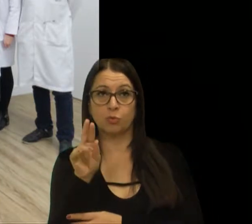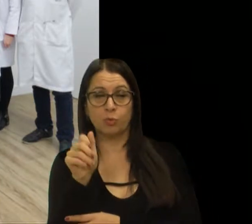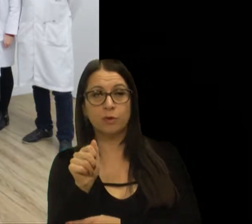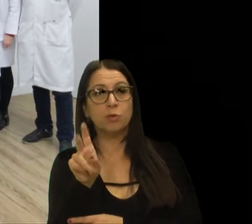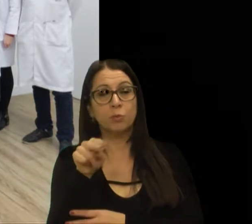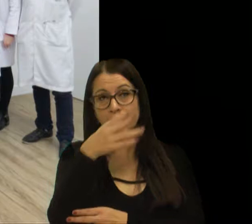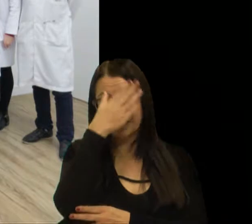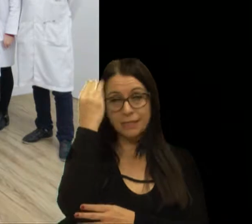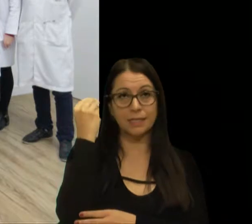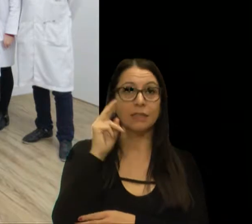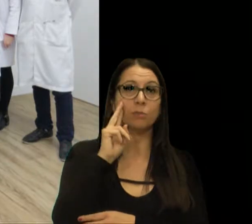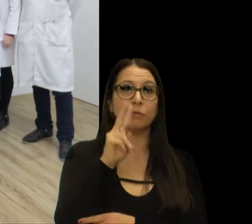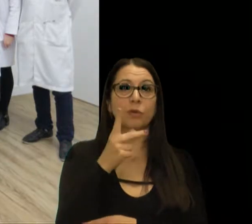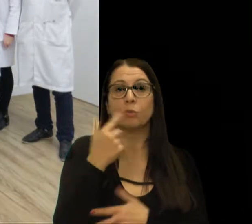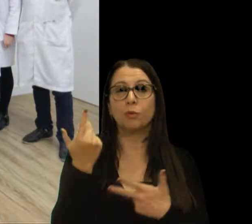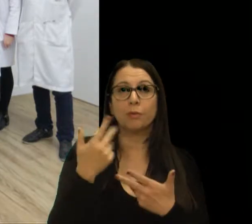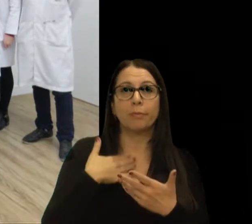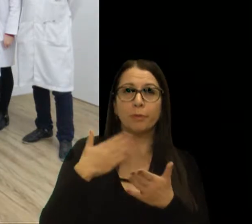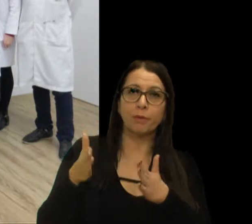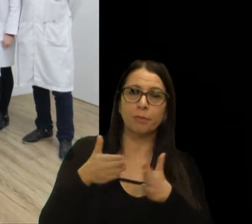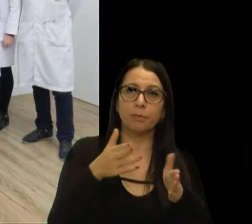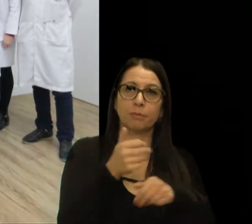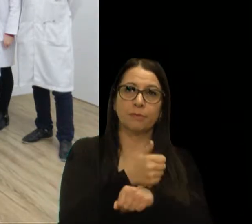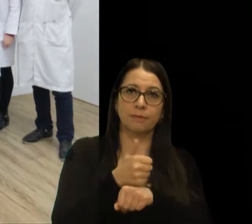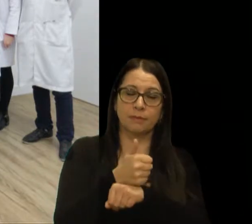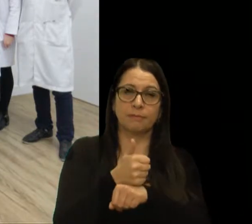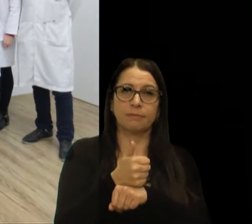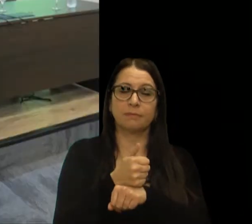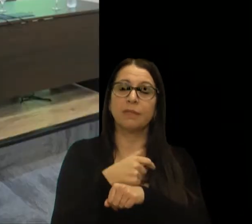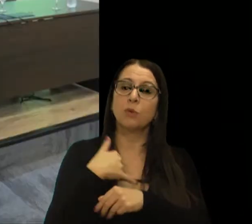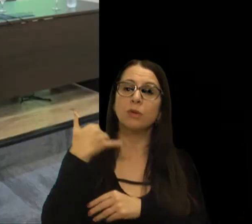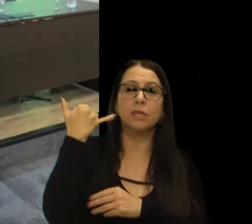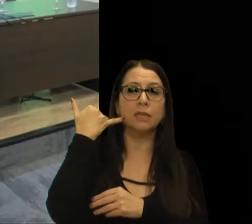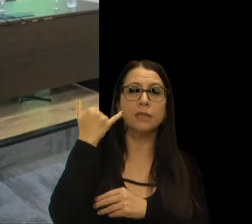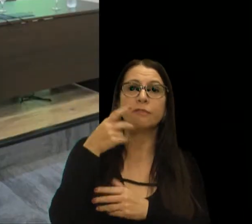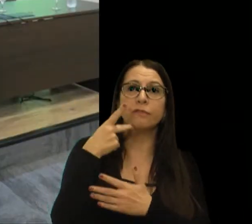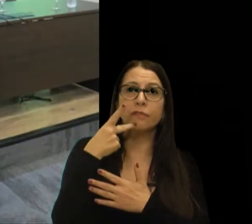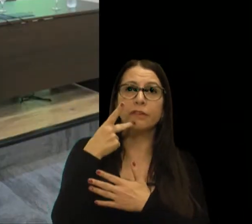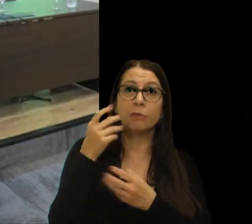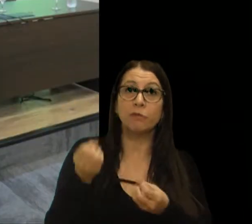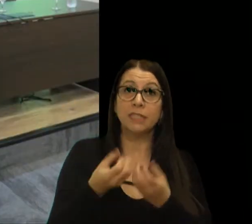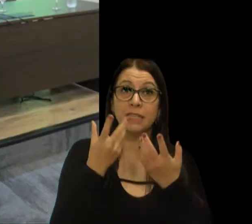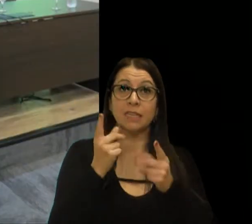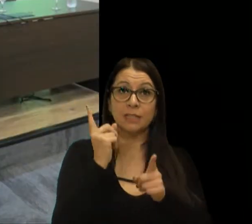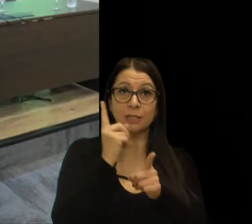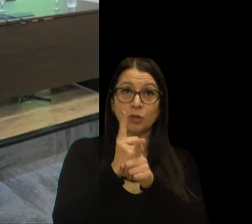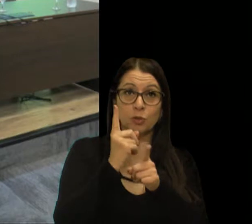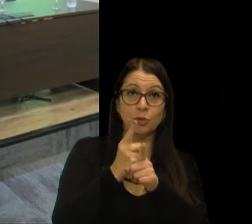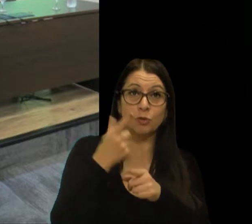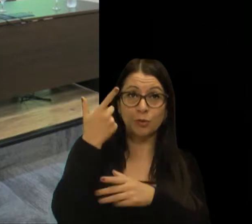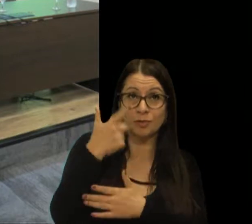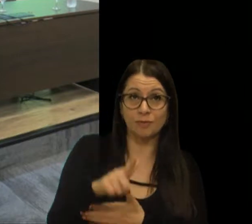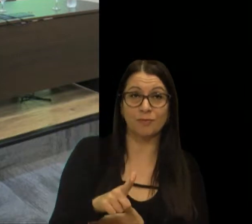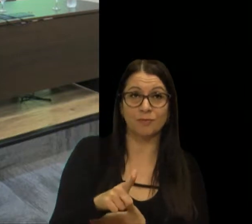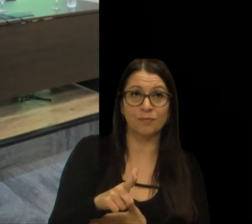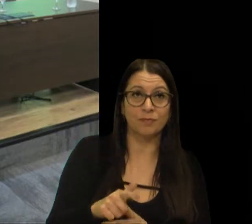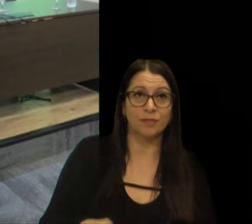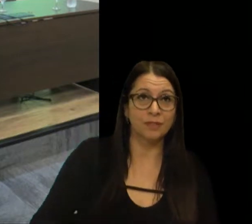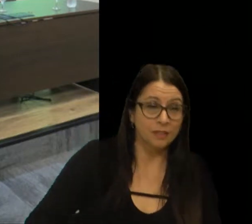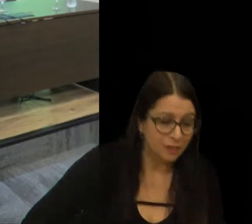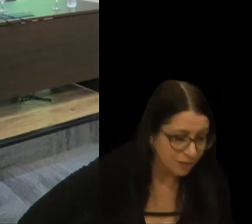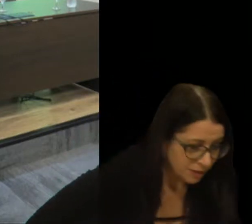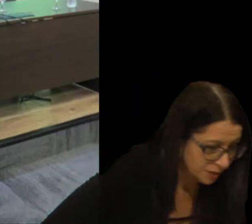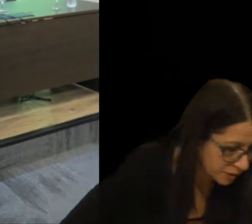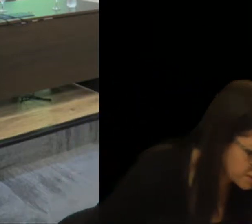mesmo dia, depois de ver qual era o meu caminho profissional, eu liguei para ele, vamos celebrar que a gente se encontrou novamente, vamos